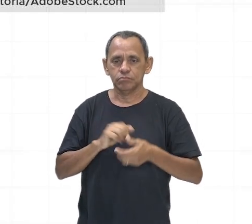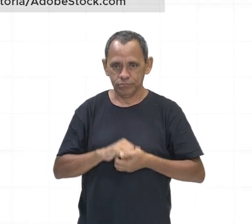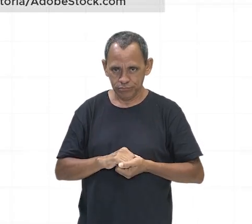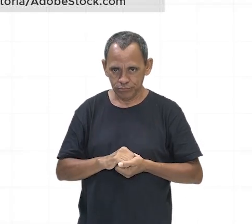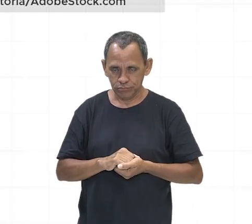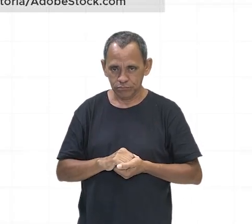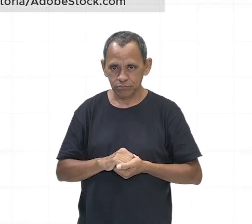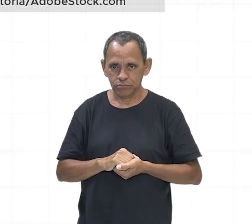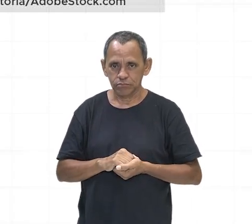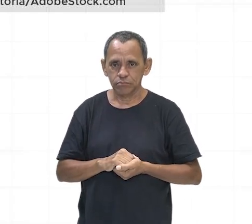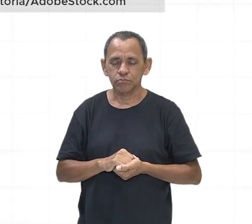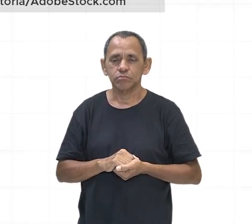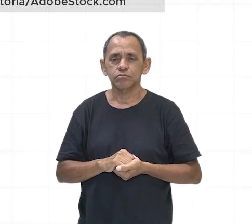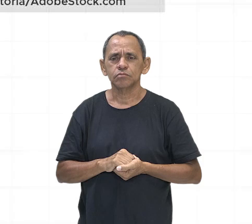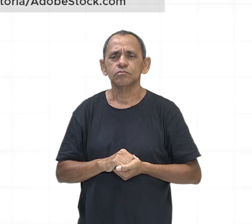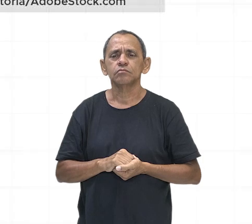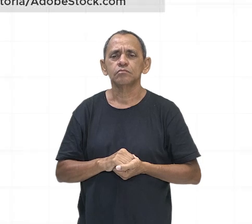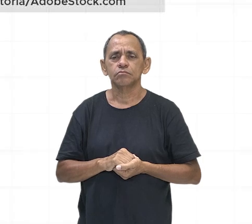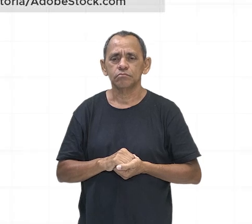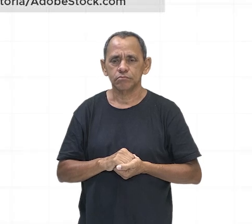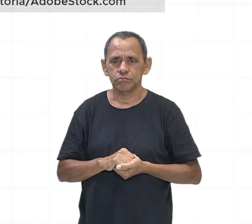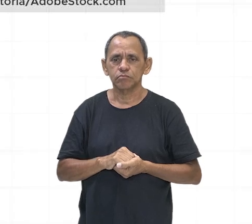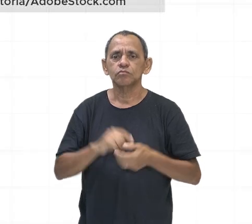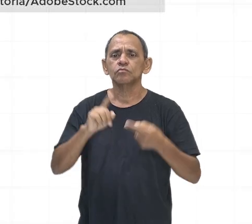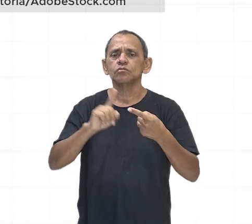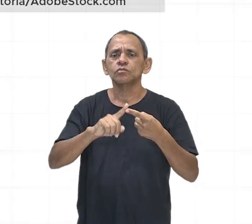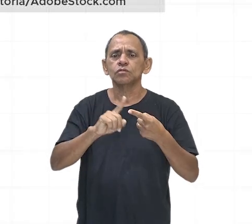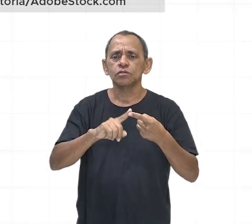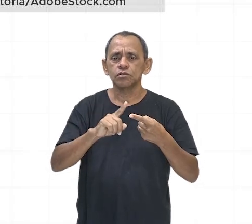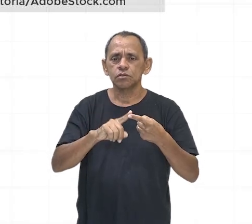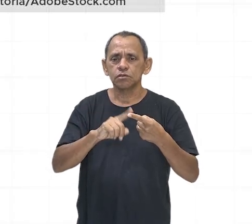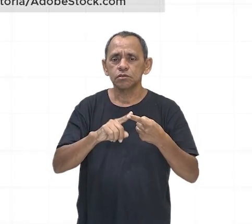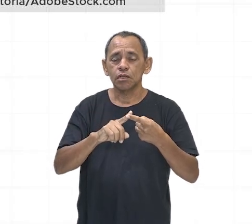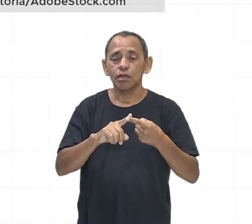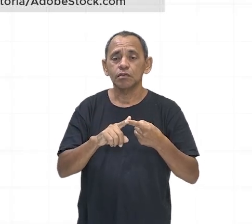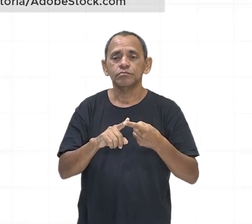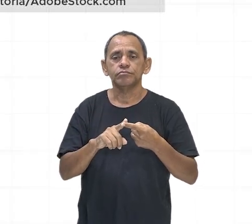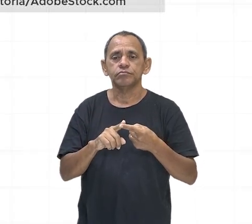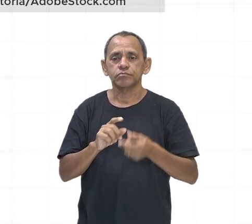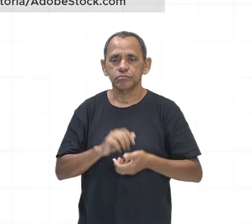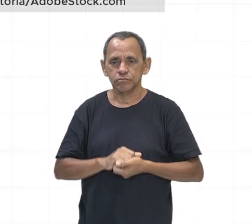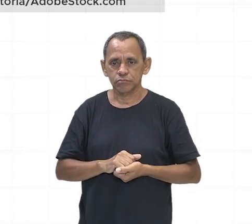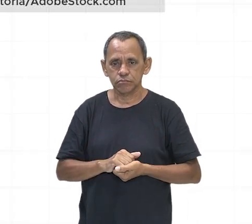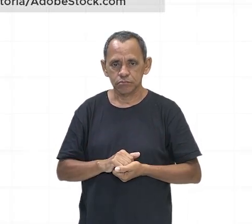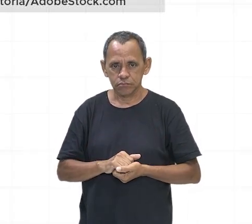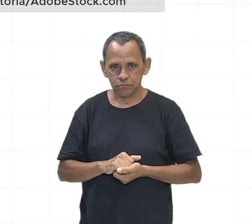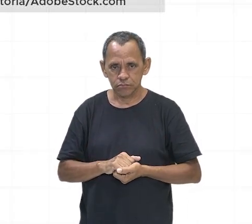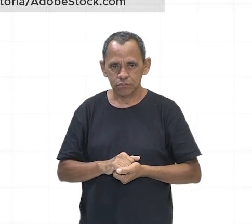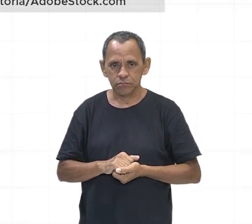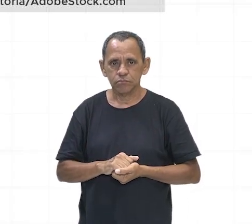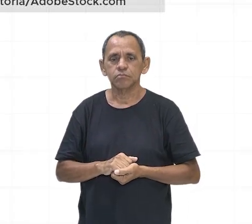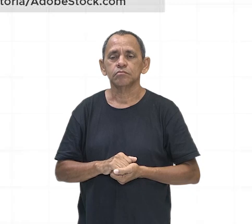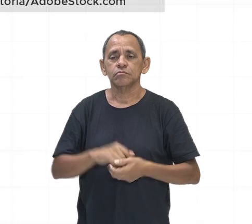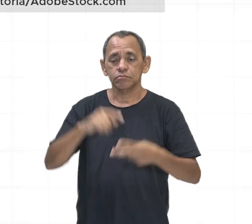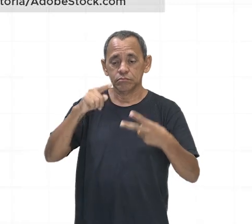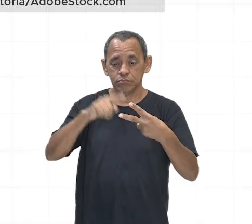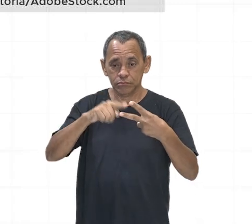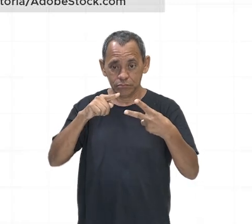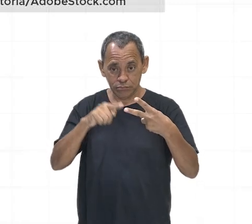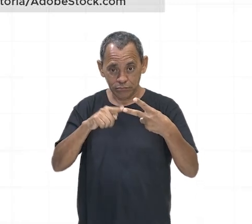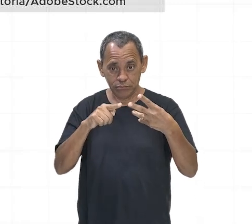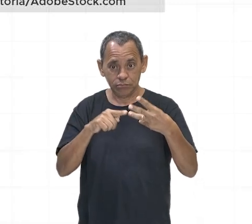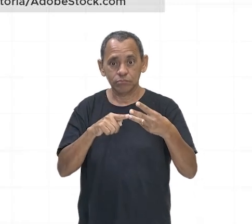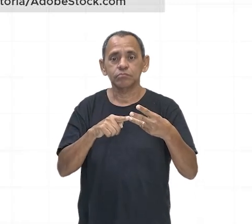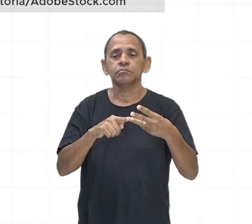São chamados contravalores, são chamados antivalores, contravalores ou valores